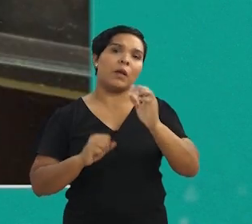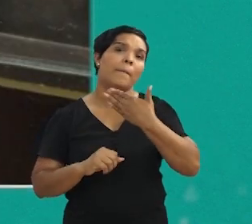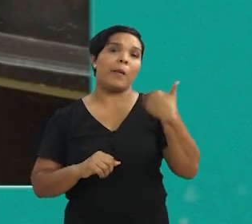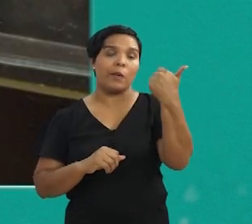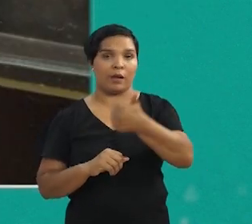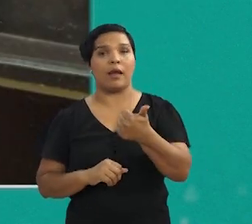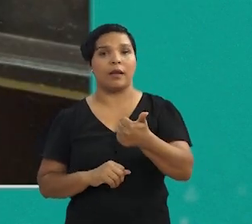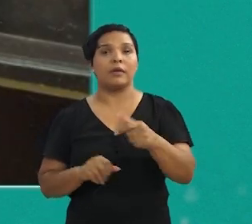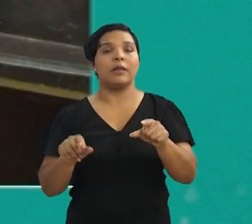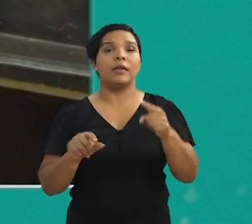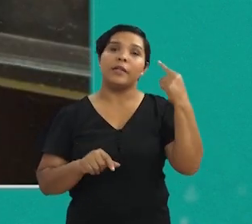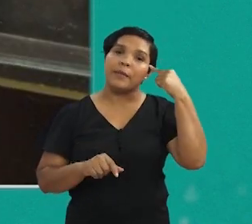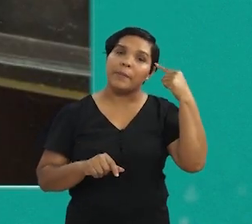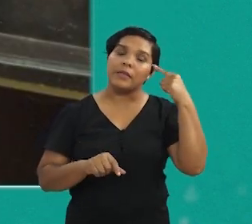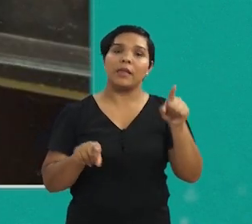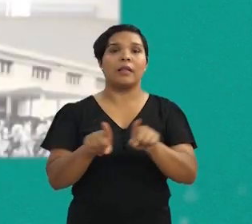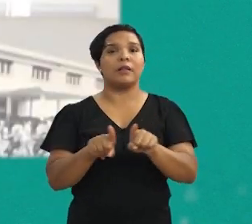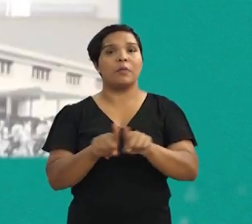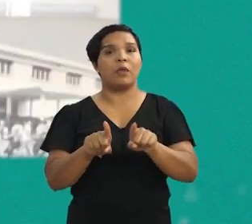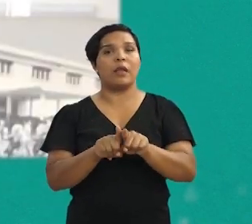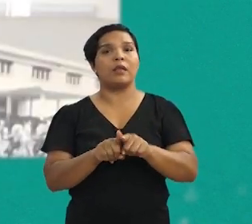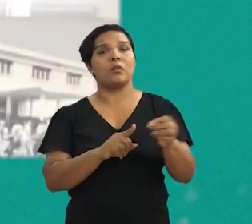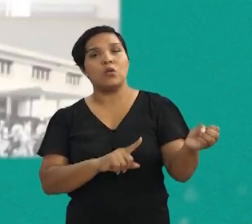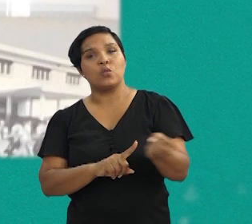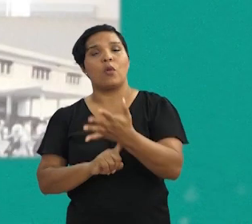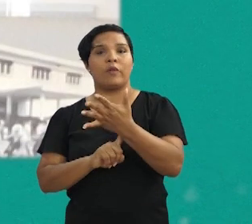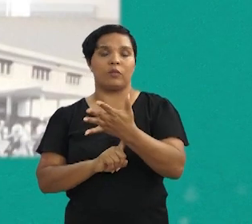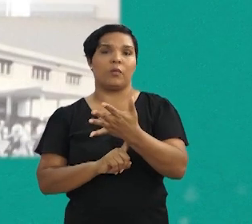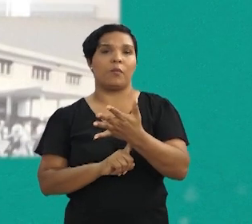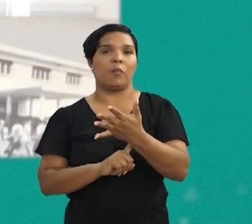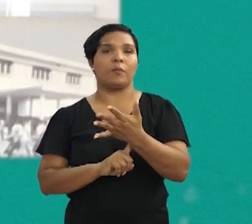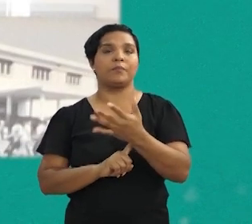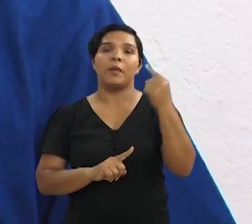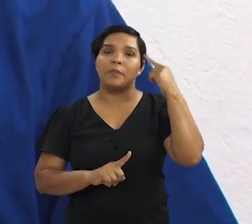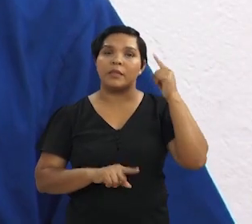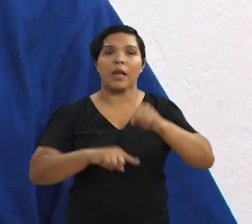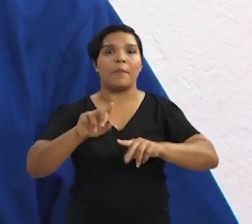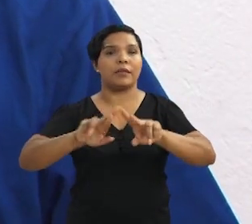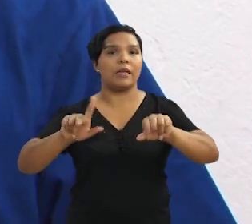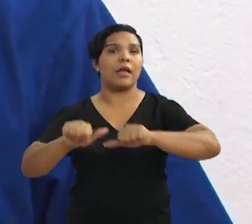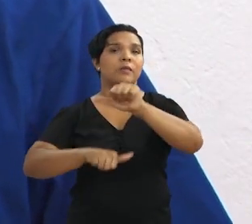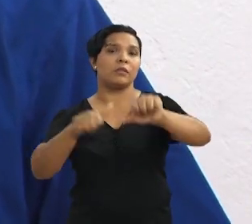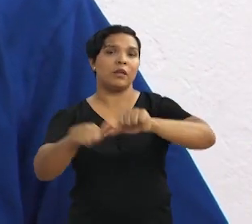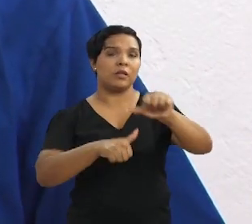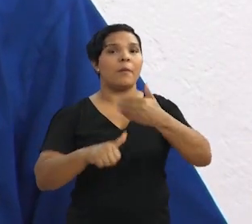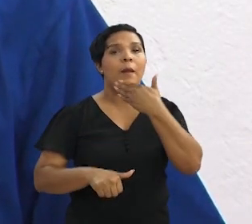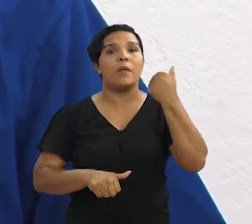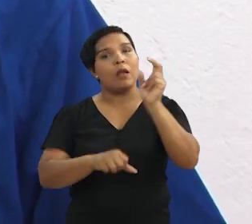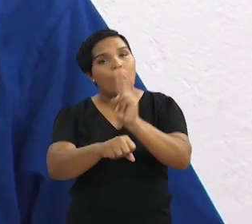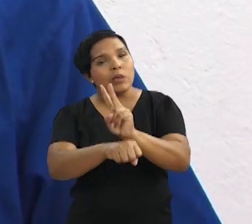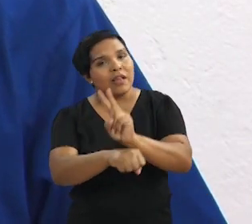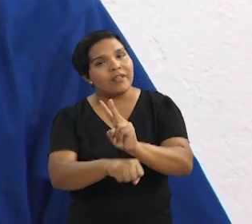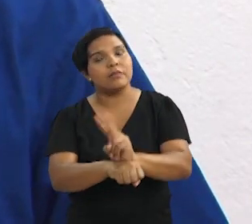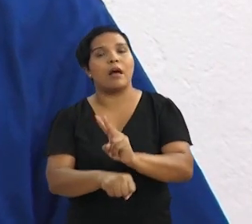que a gente poderia melhorar e até pensar justamente no caráter inovador dessa pesquisa. Pensar materiais que são alternativos